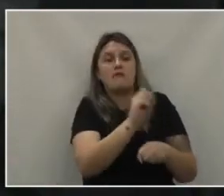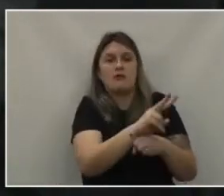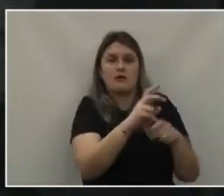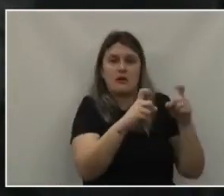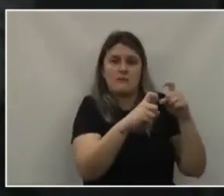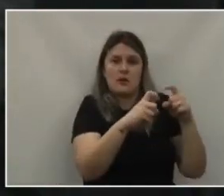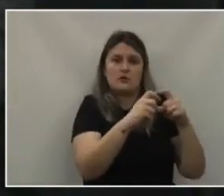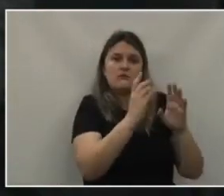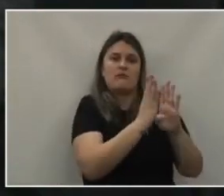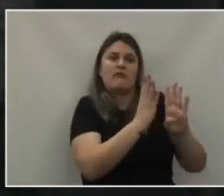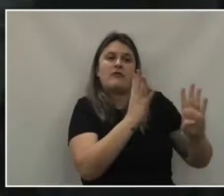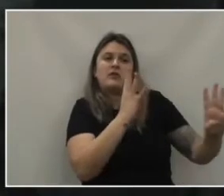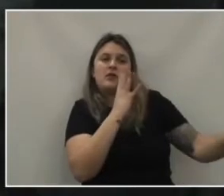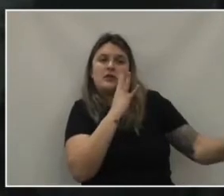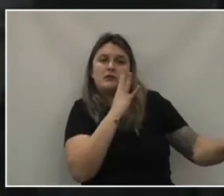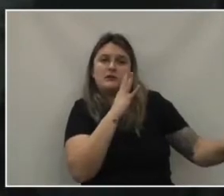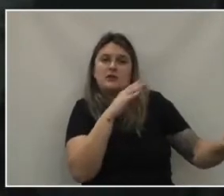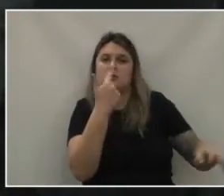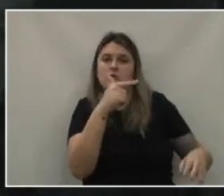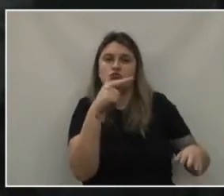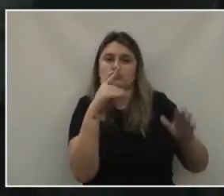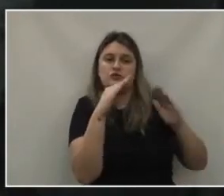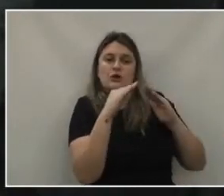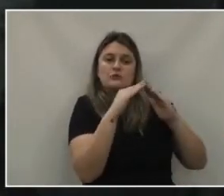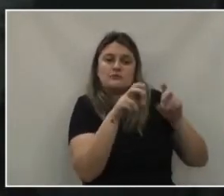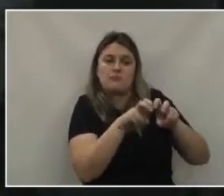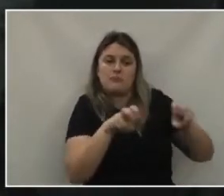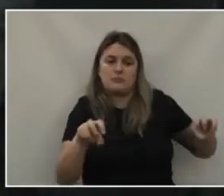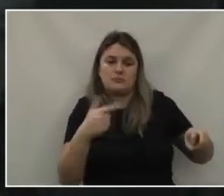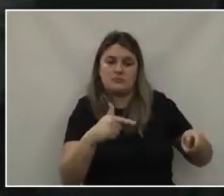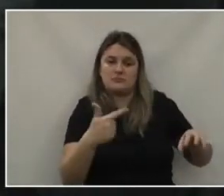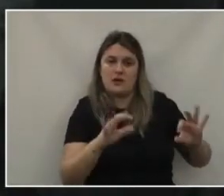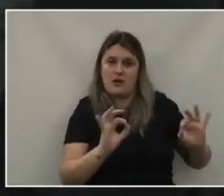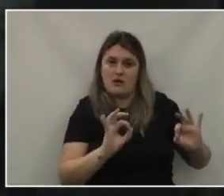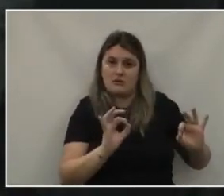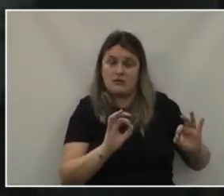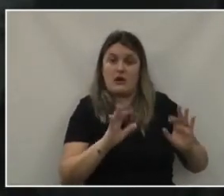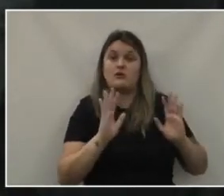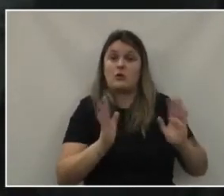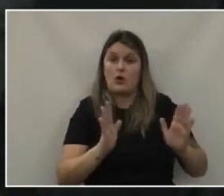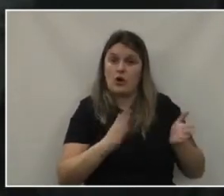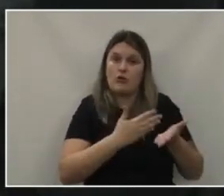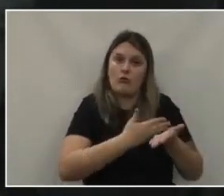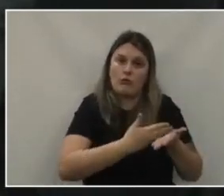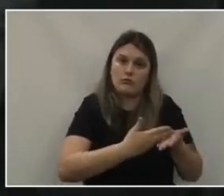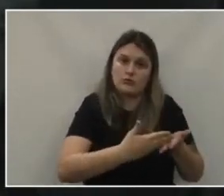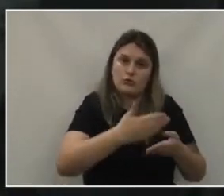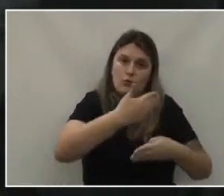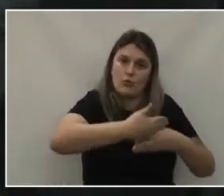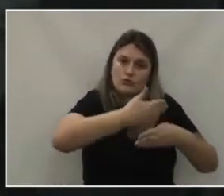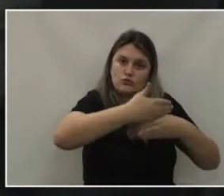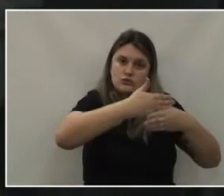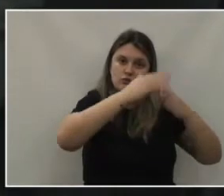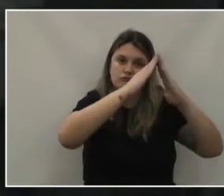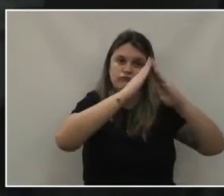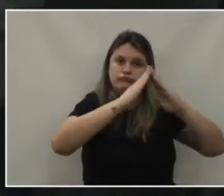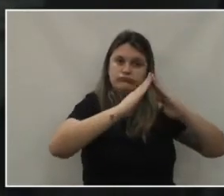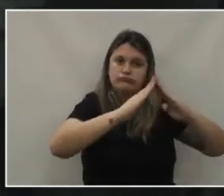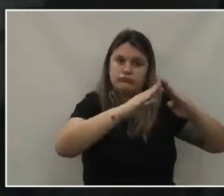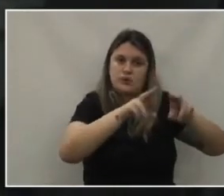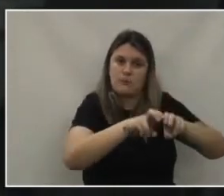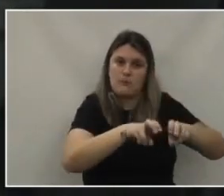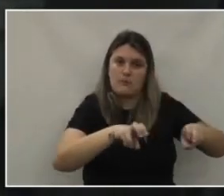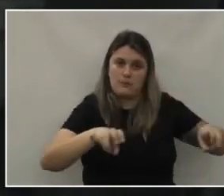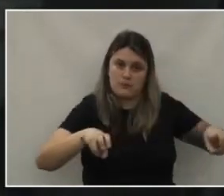chuva, acabavam ficando mais doentes ainda do que já estavam ali esperando o atendimento